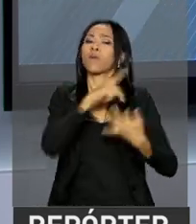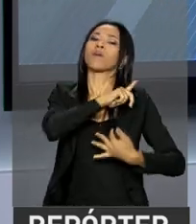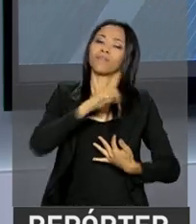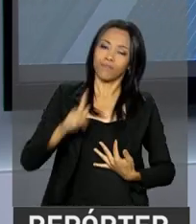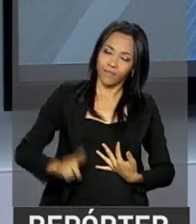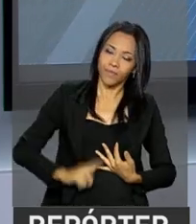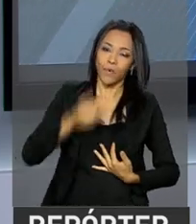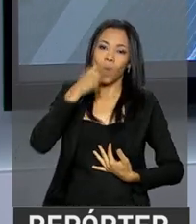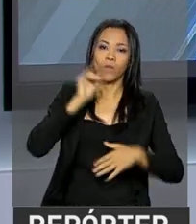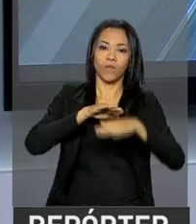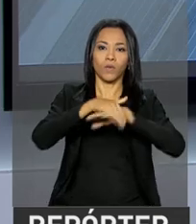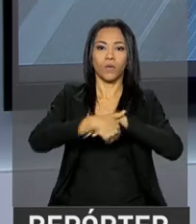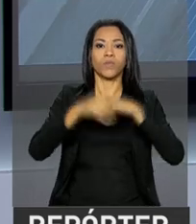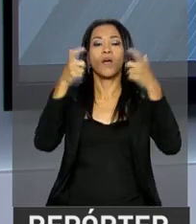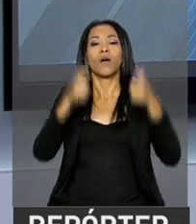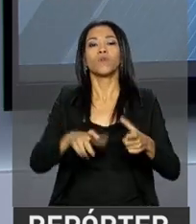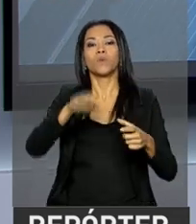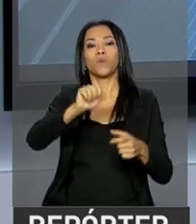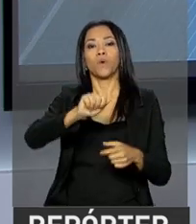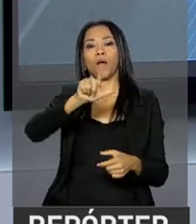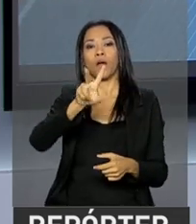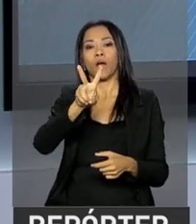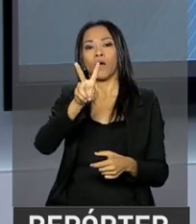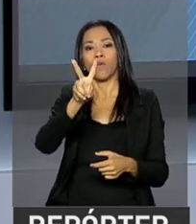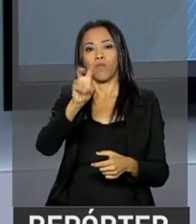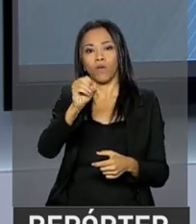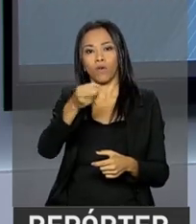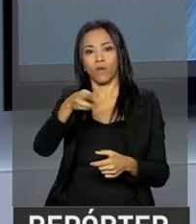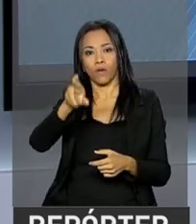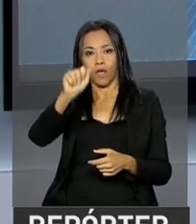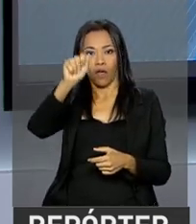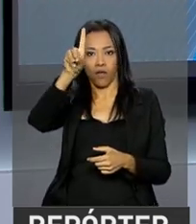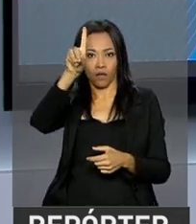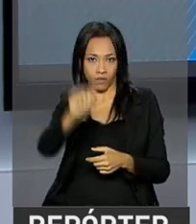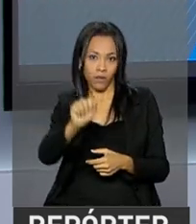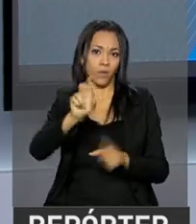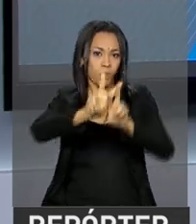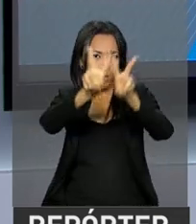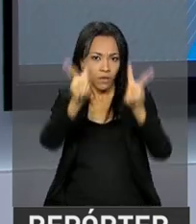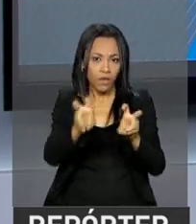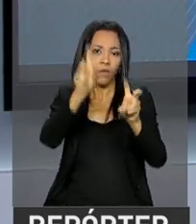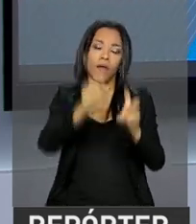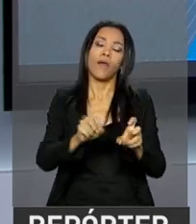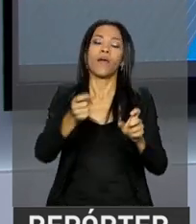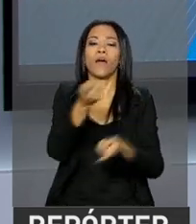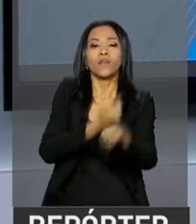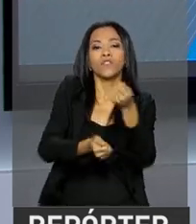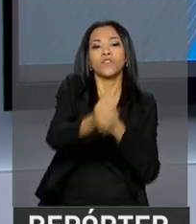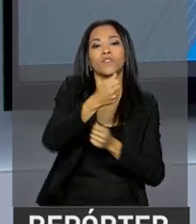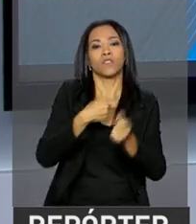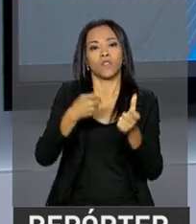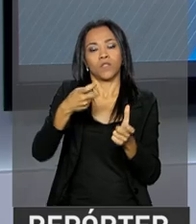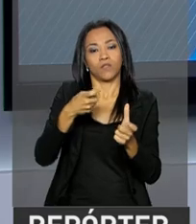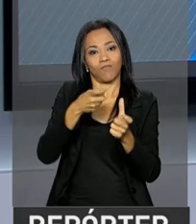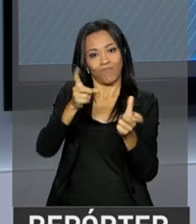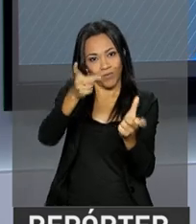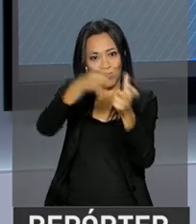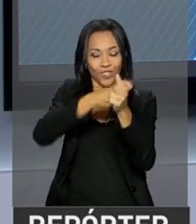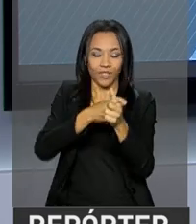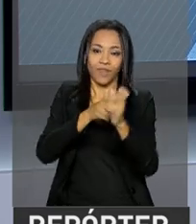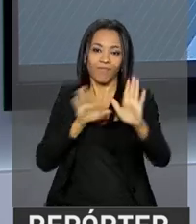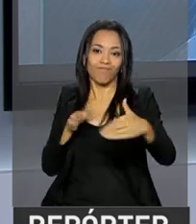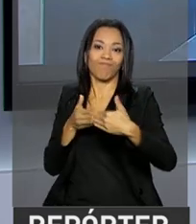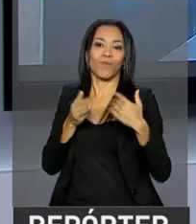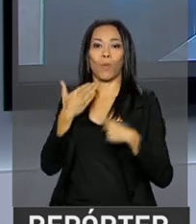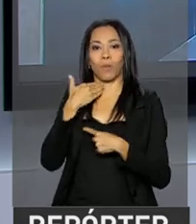ontem à noite no Palácio do Alvorada, na pauta dívida dos estados com o BNDS. Vamos